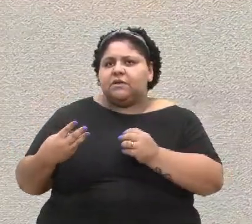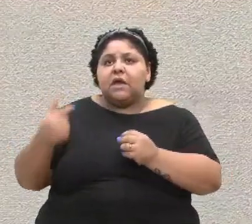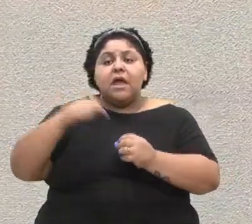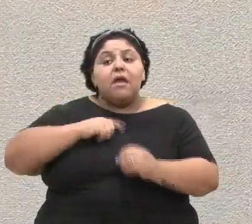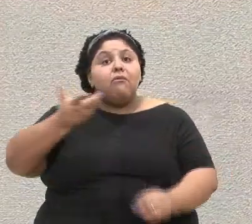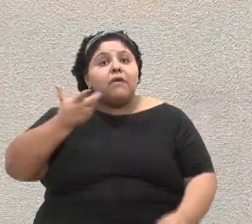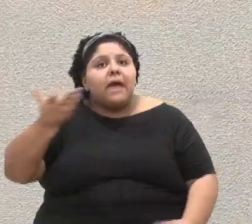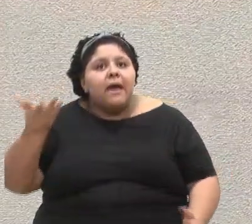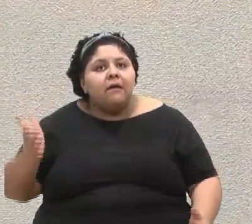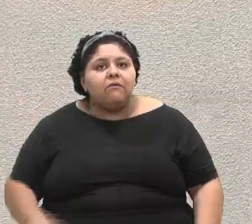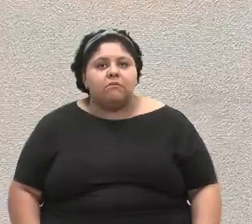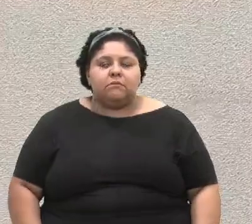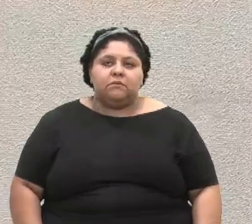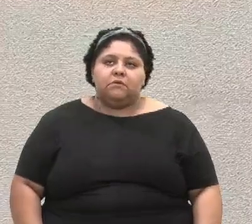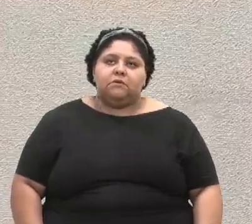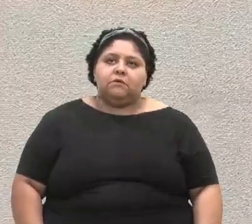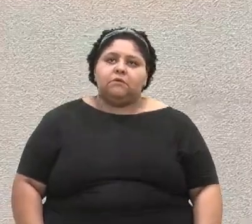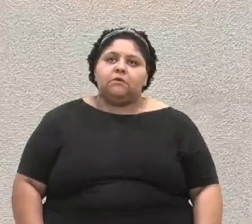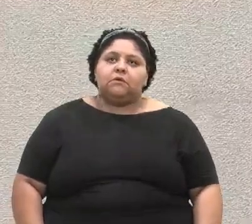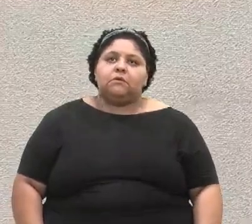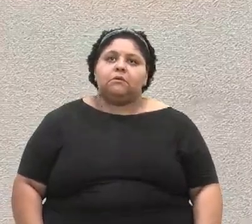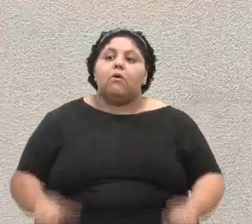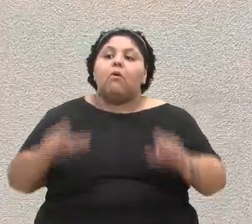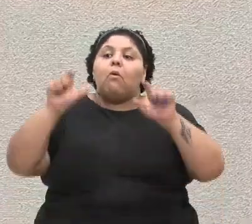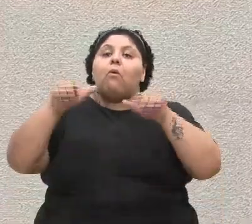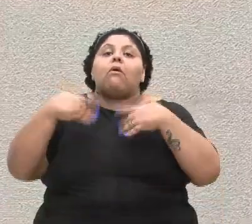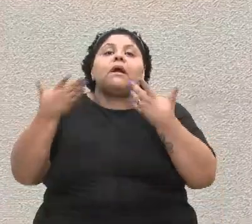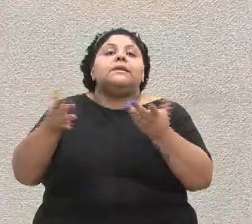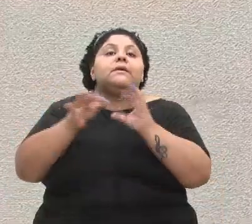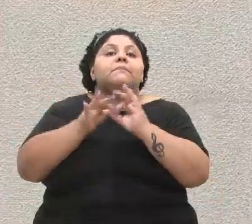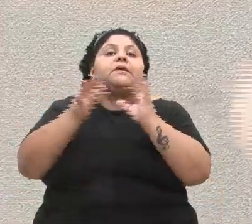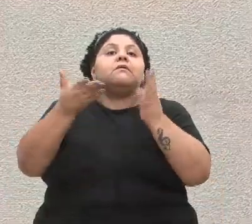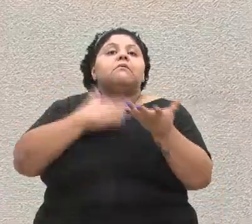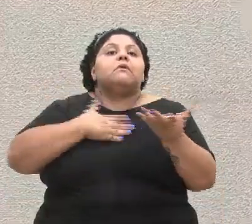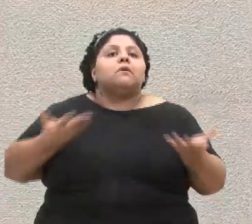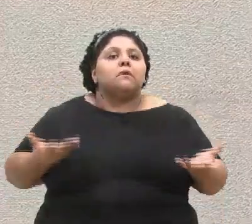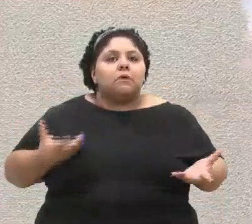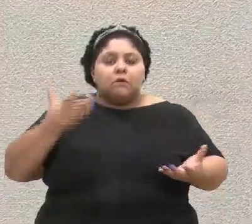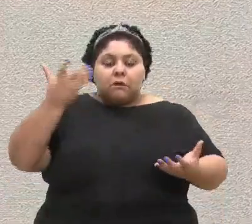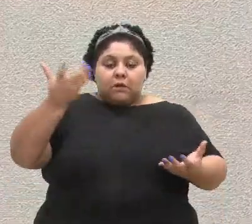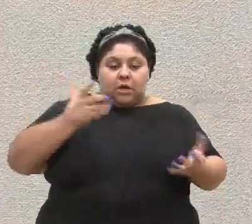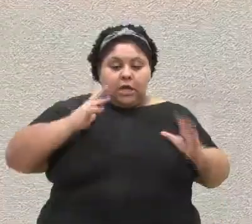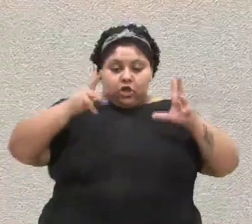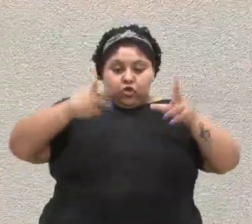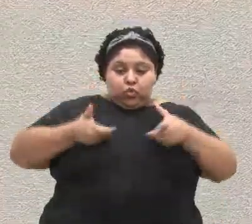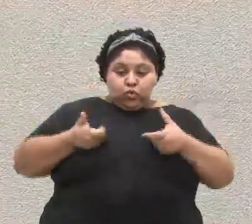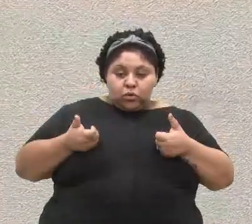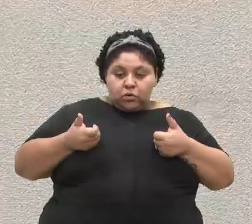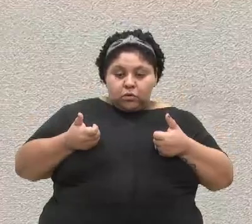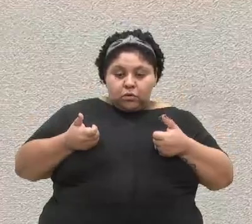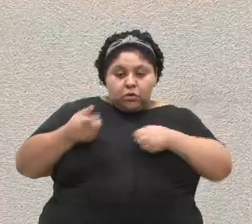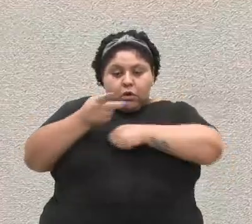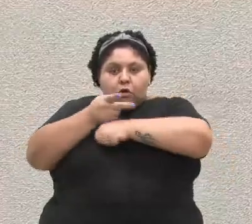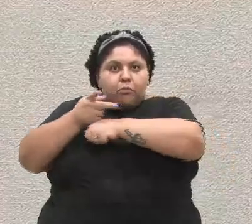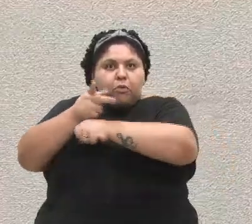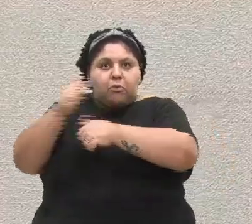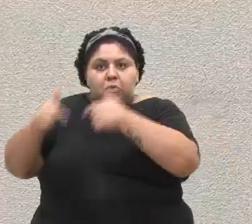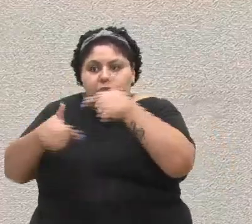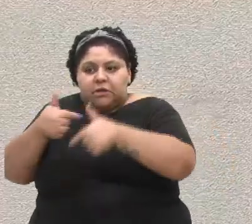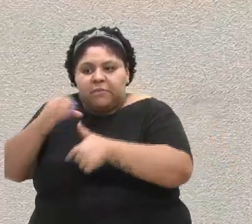quero, aonde está a minha liberdade? Se tu quer ter todas essas coisas, procura um